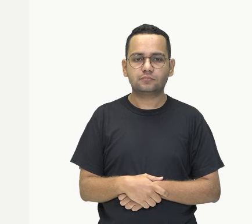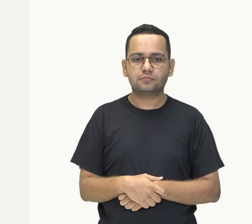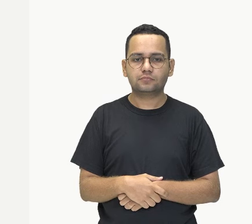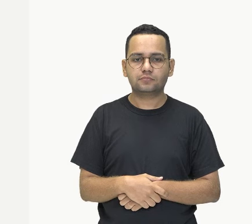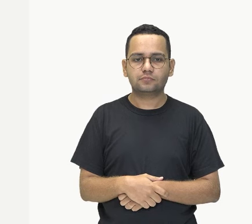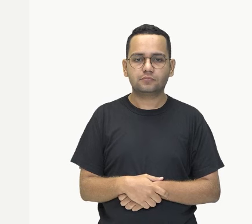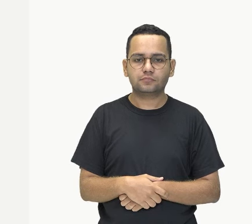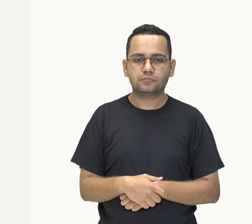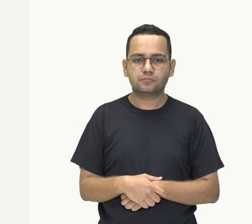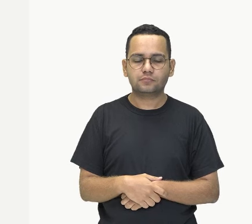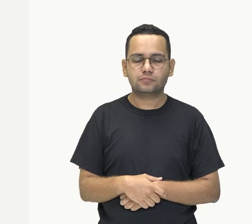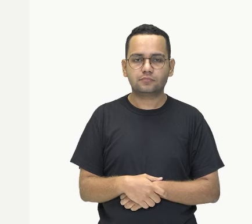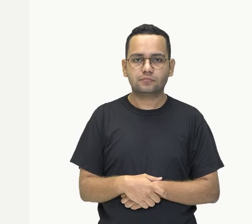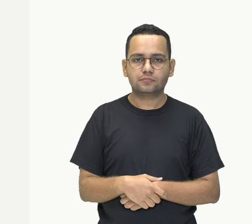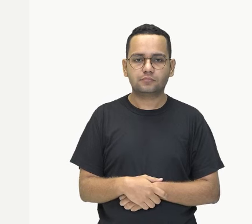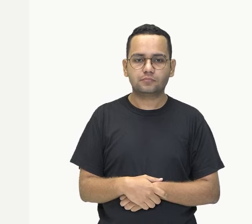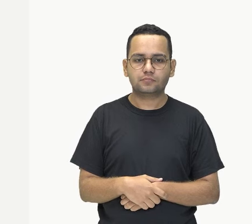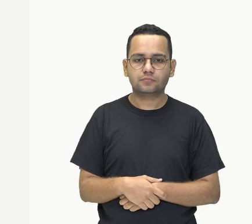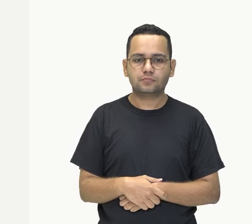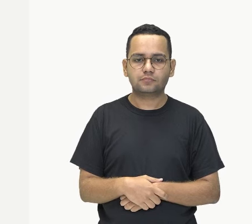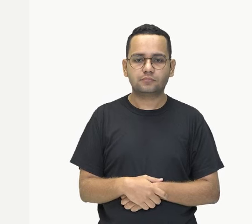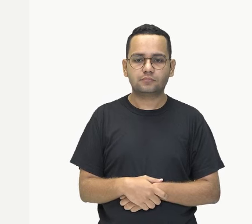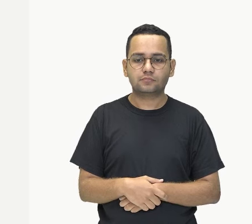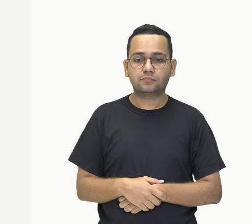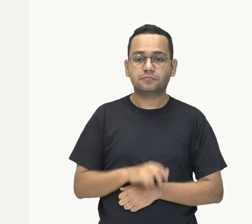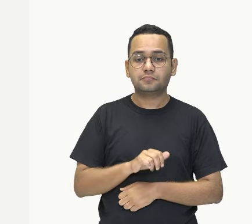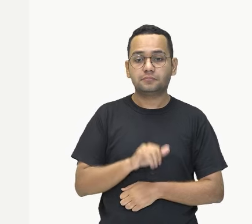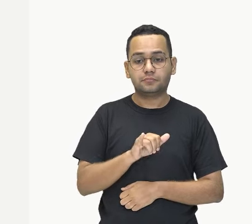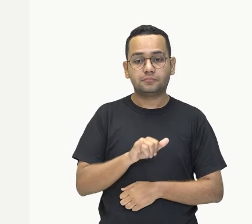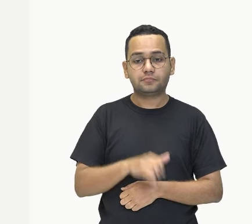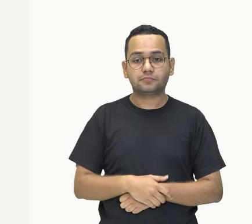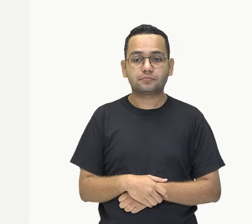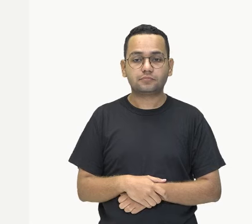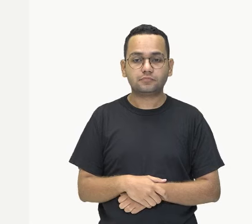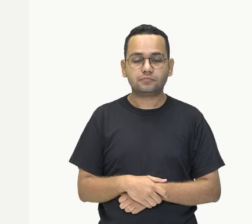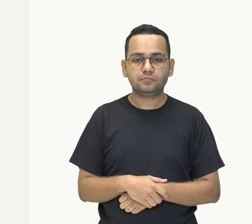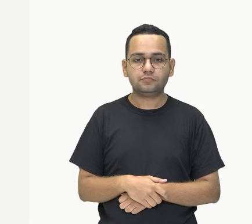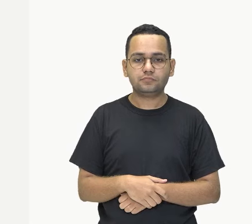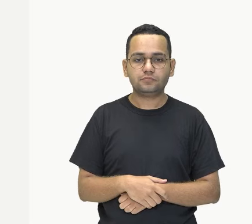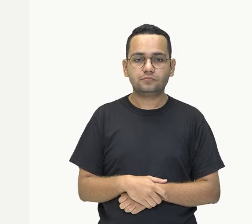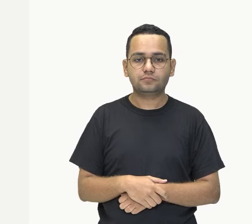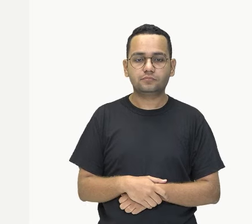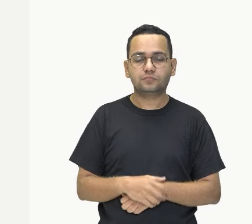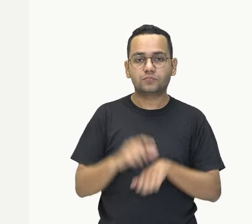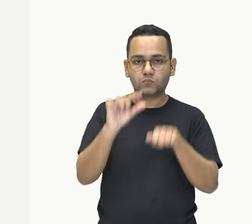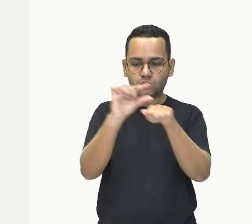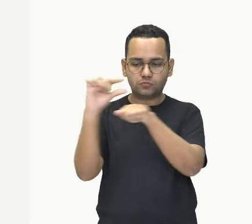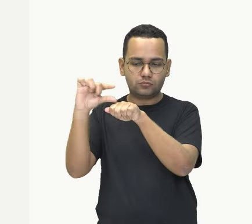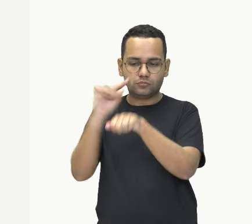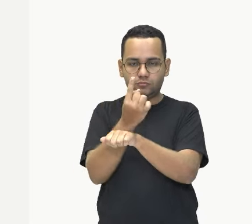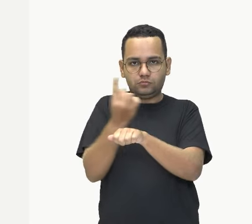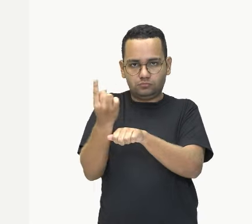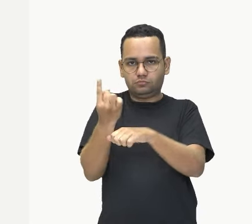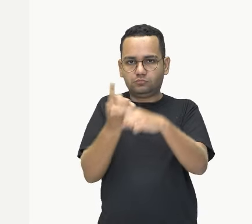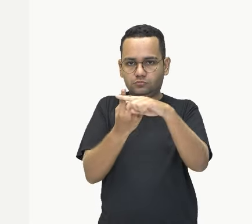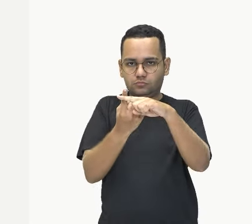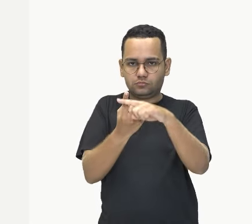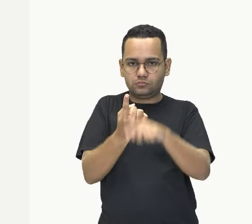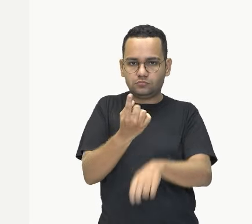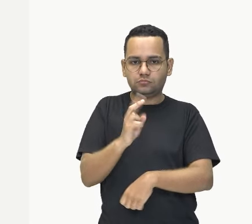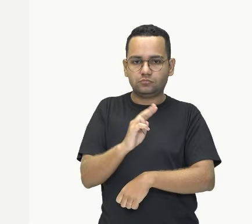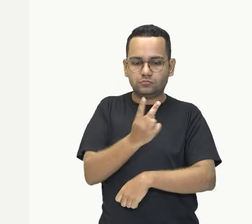15. E aí aqui é y. Como é 1 com mais 1,